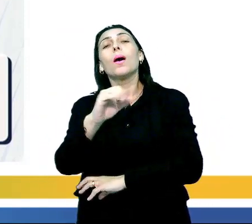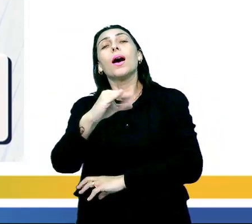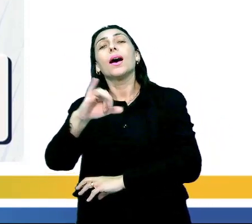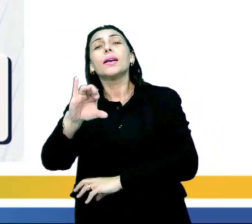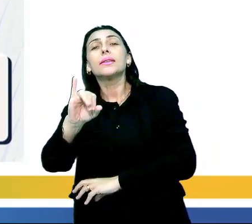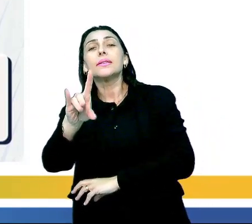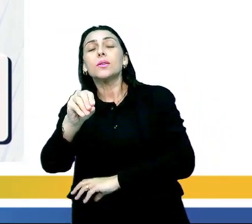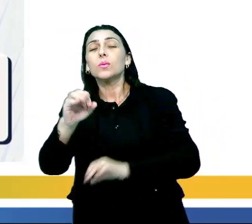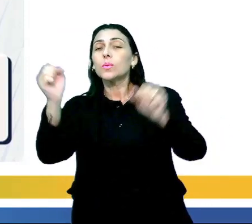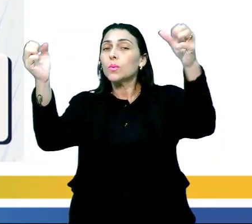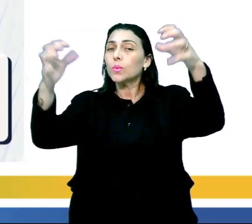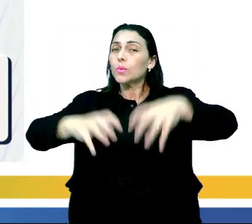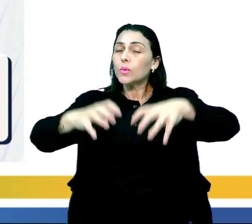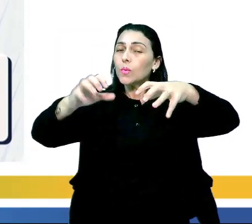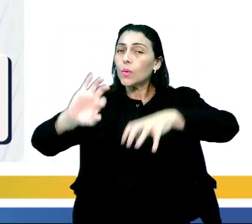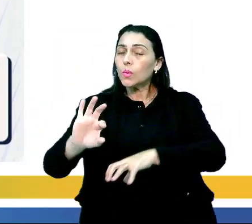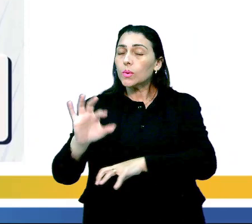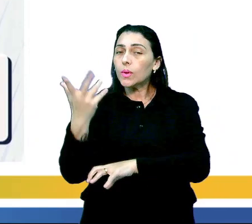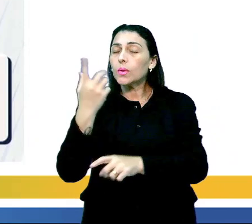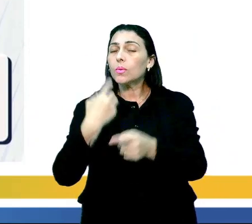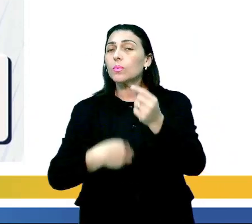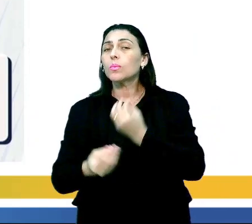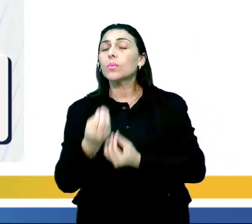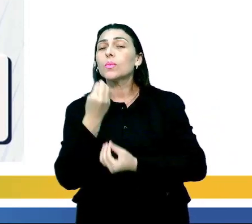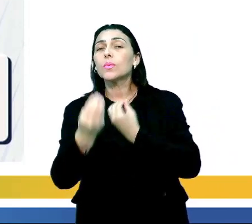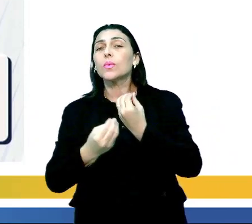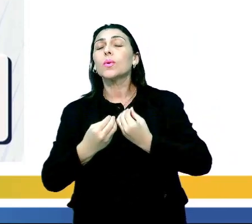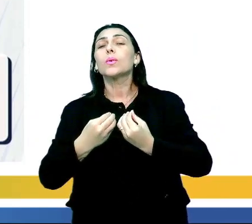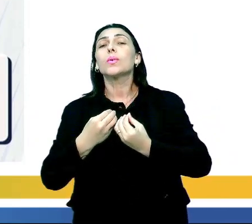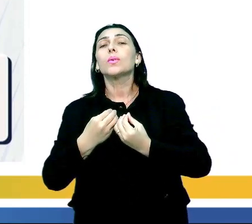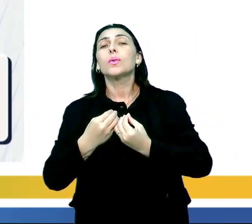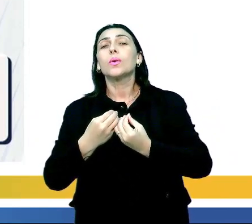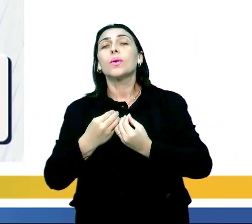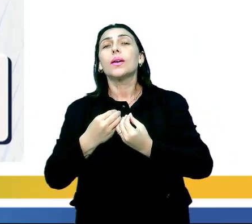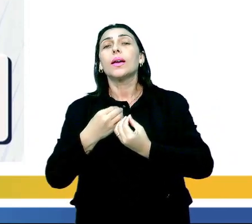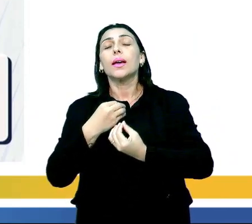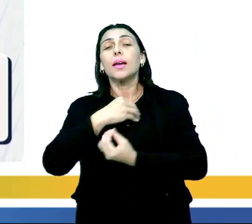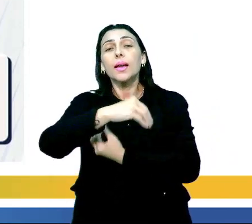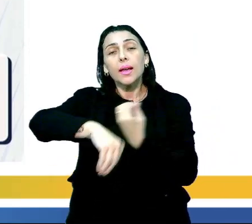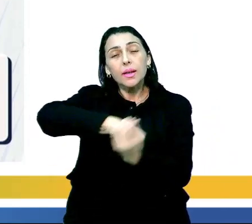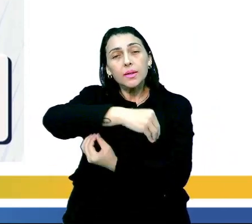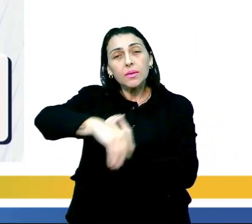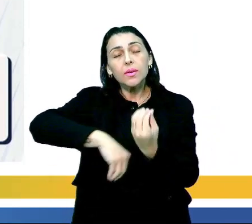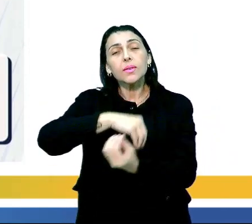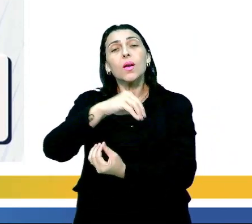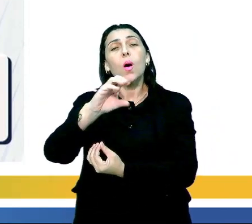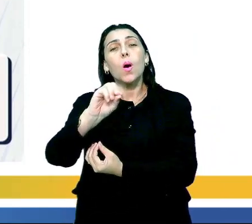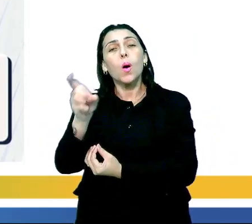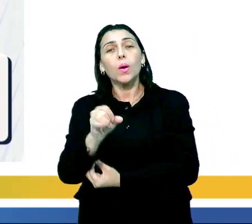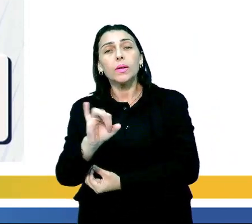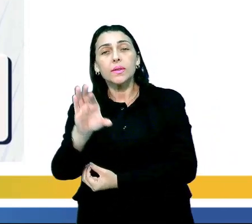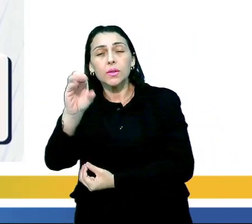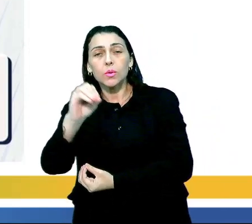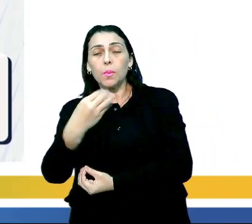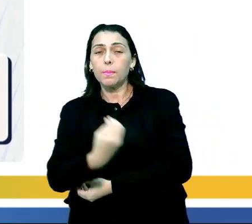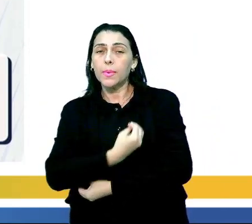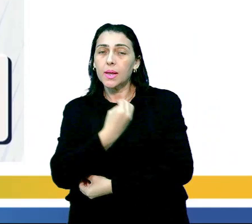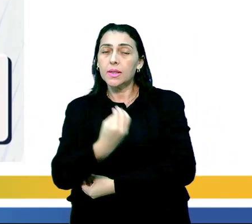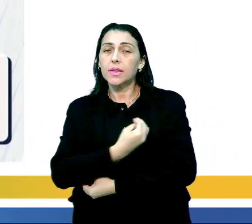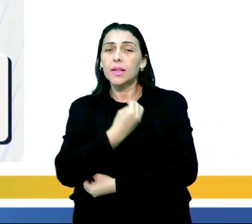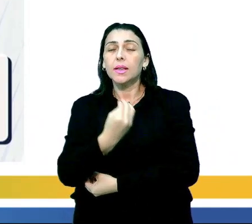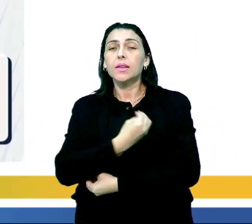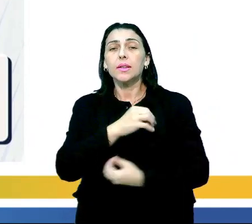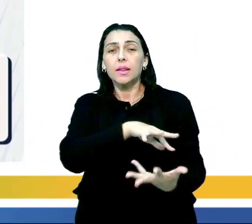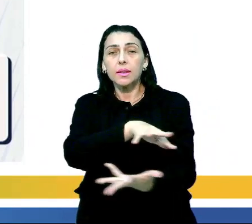da chuva ocorre por meio de reações com óxidos ácidos presentes na atmosfera,